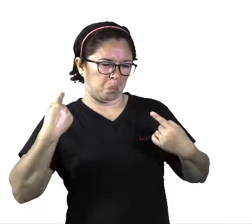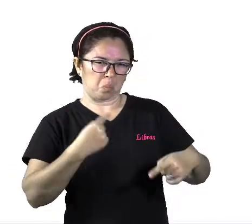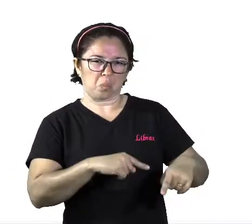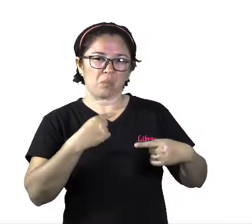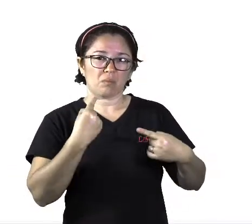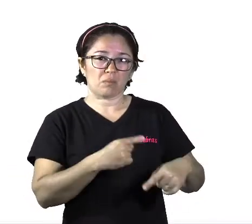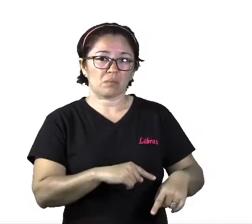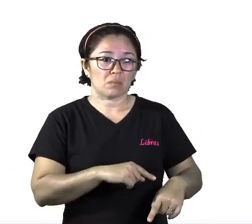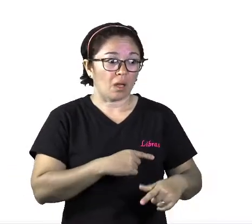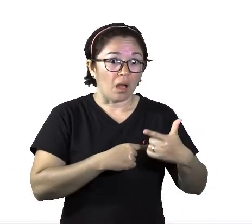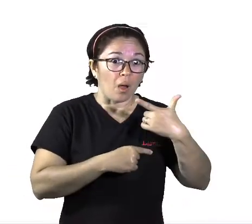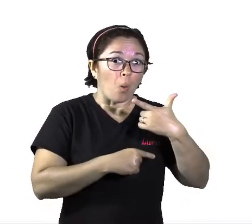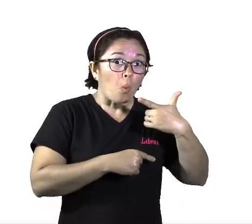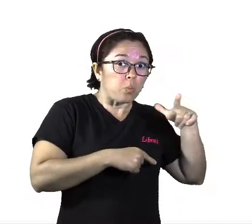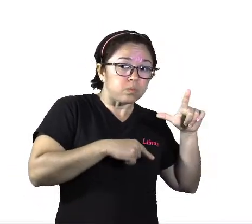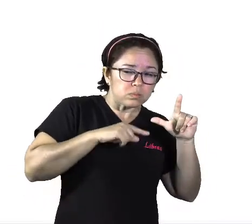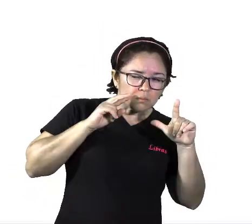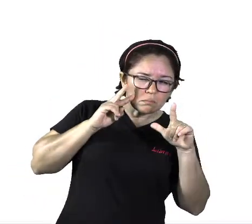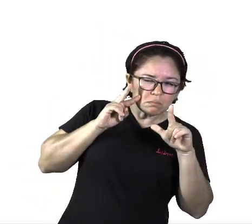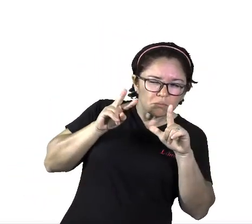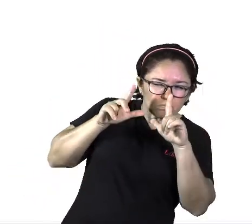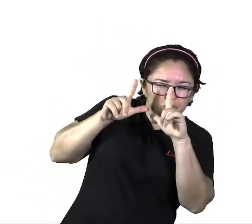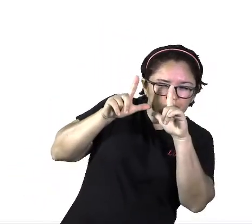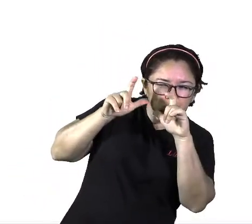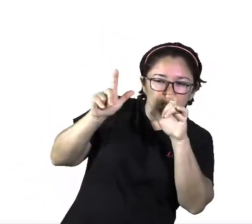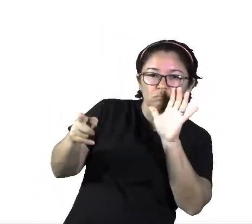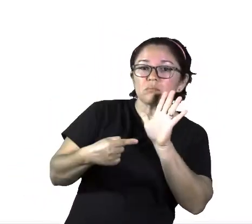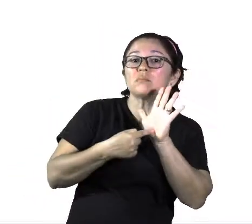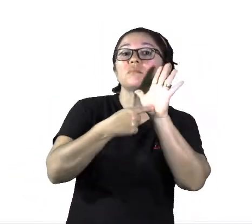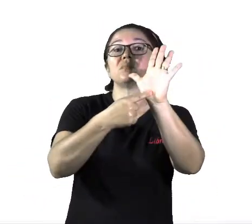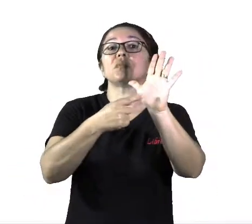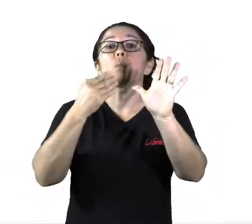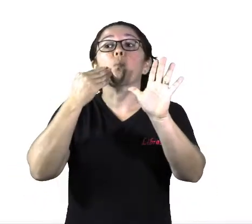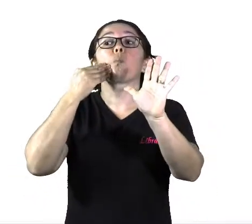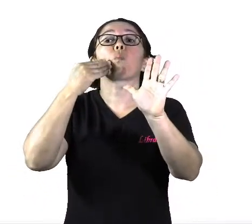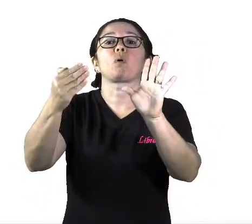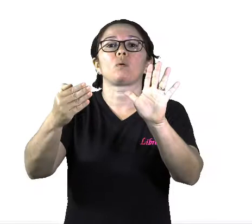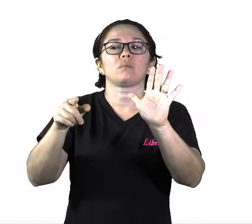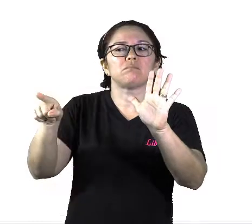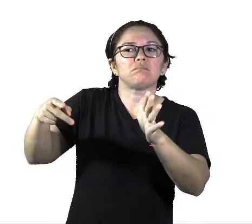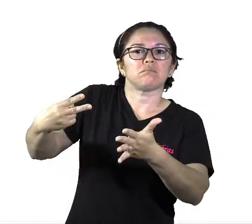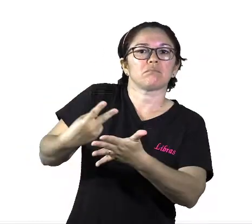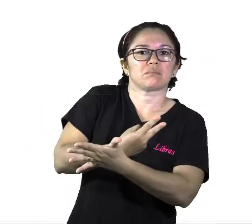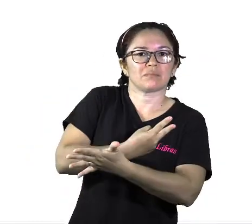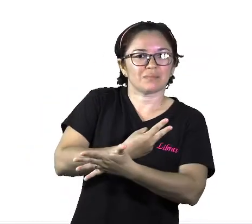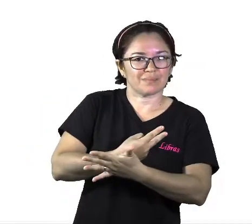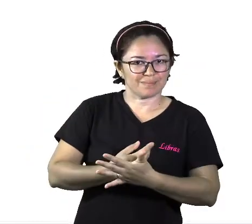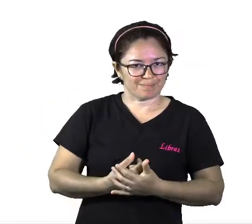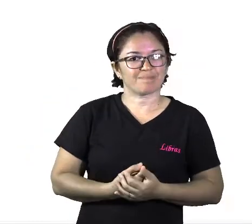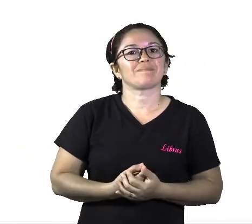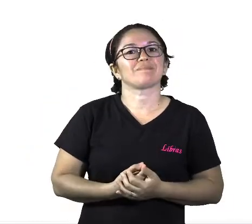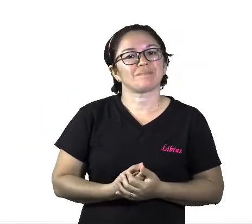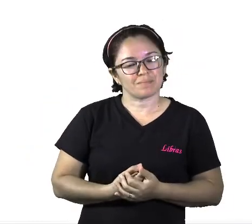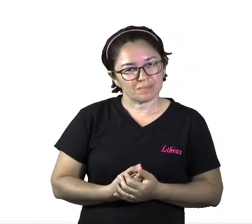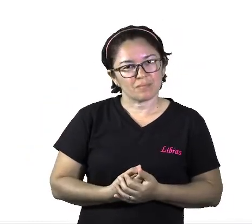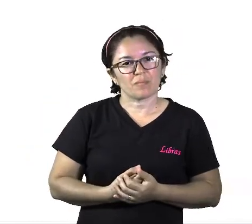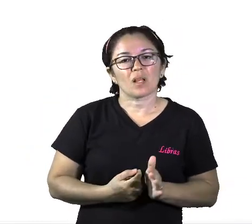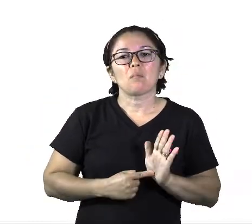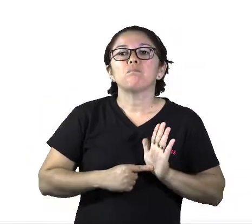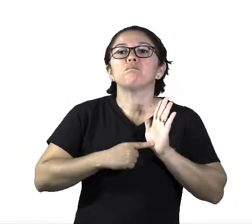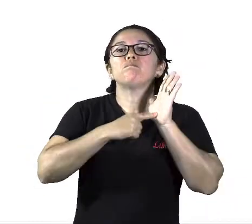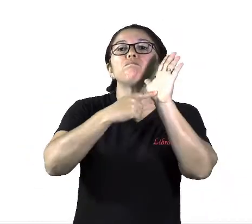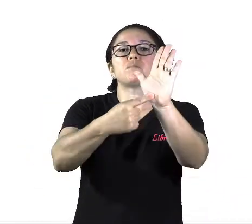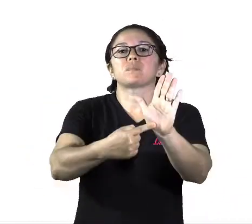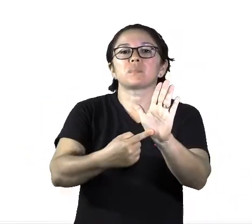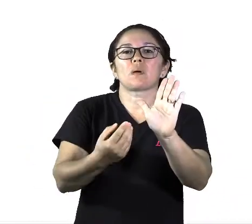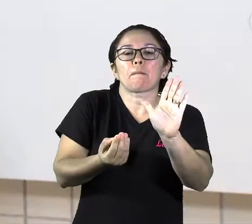argumentar que aquilo não teria acontecido. É uma forma muito poderosa de tentar buscar mudanças